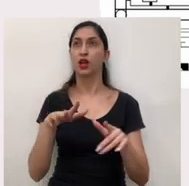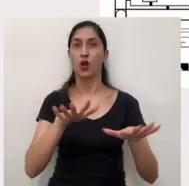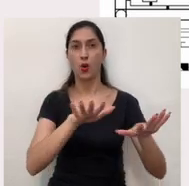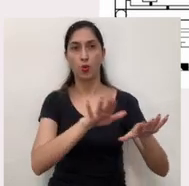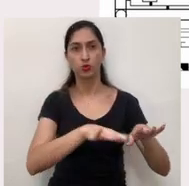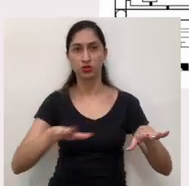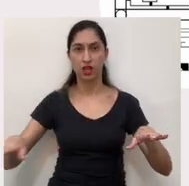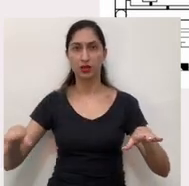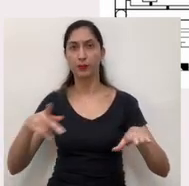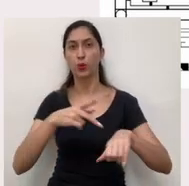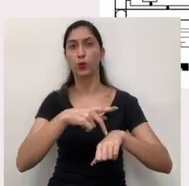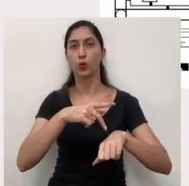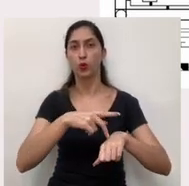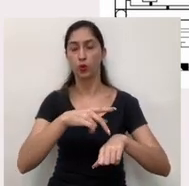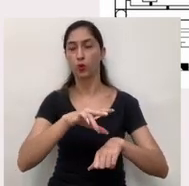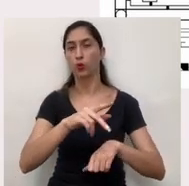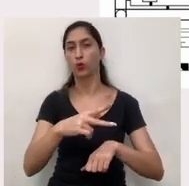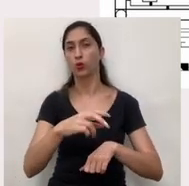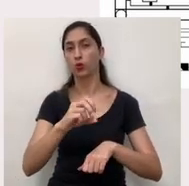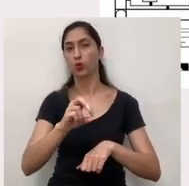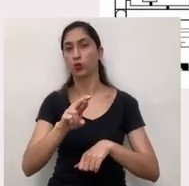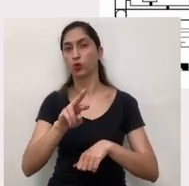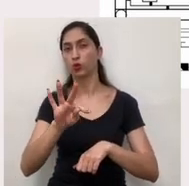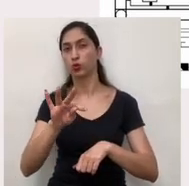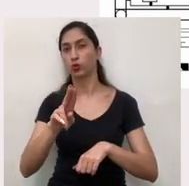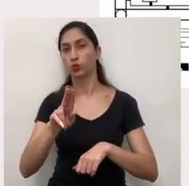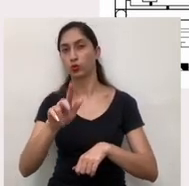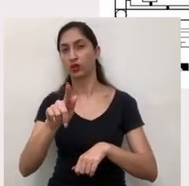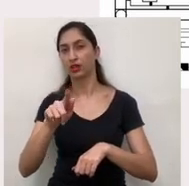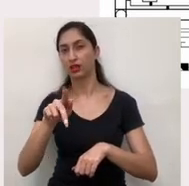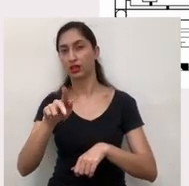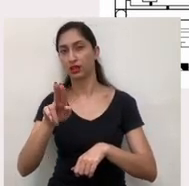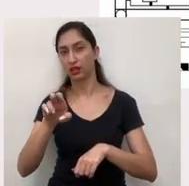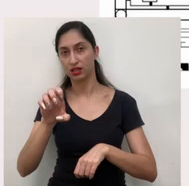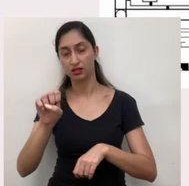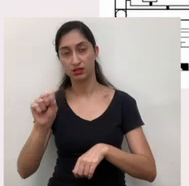das grades e das letras,